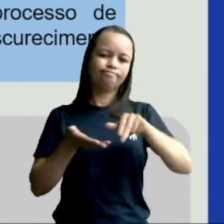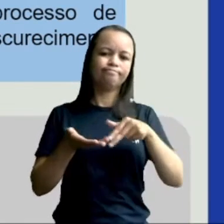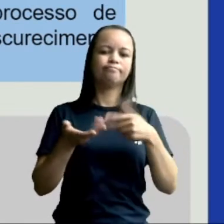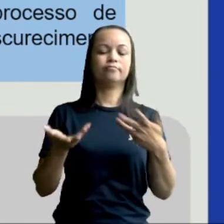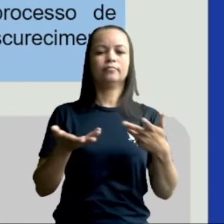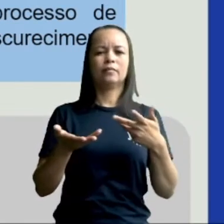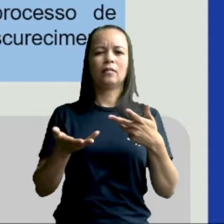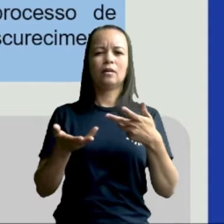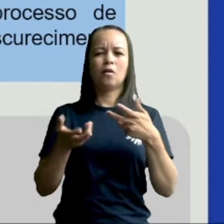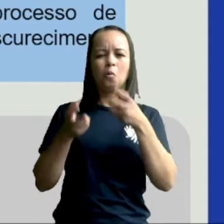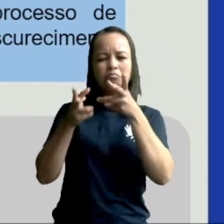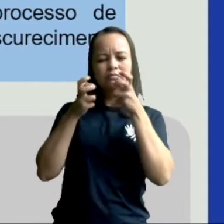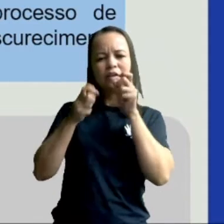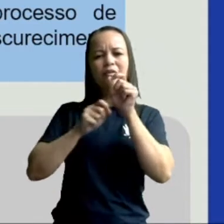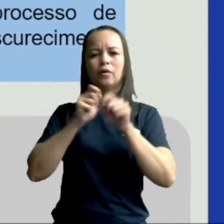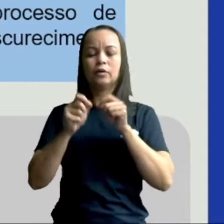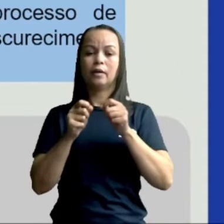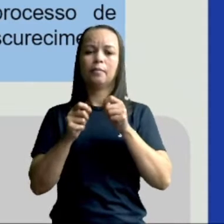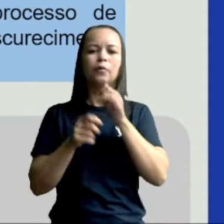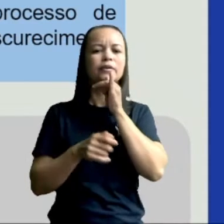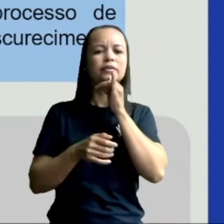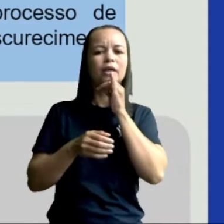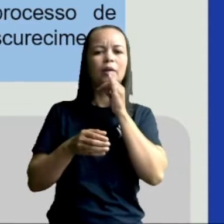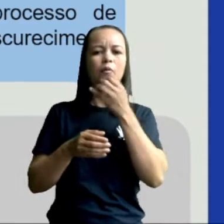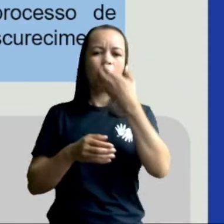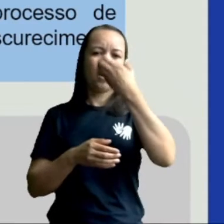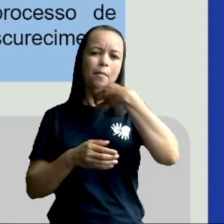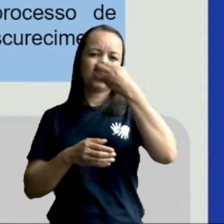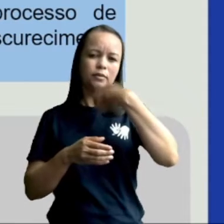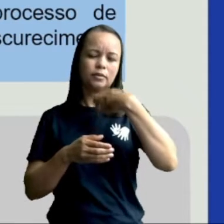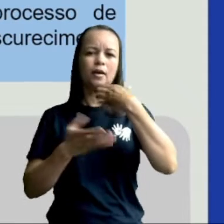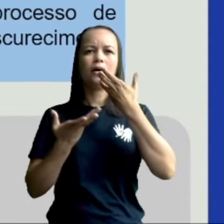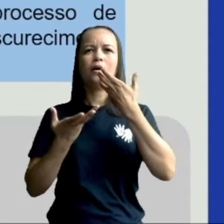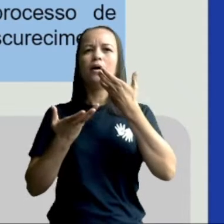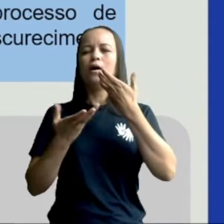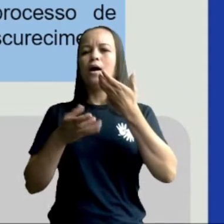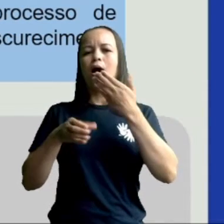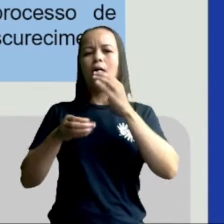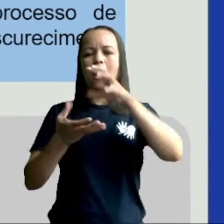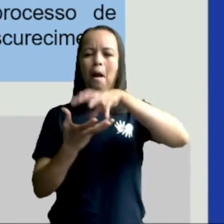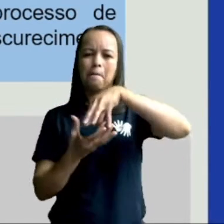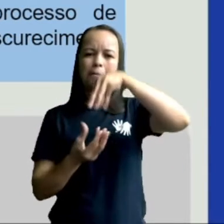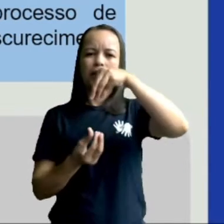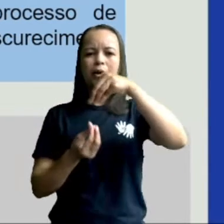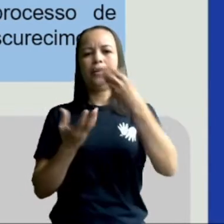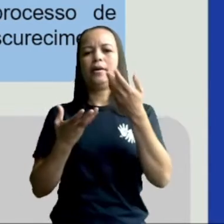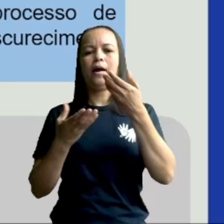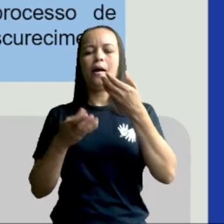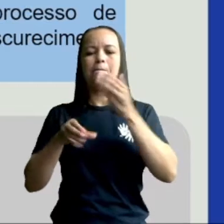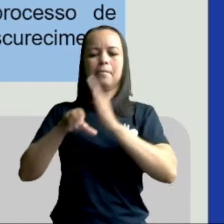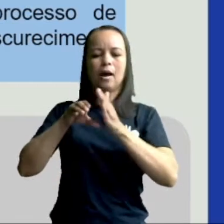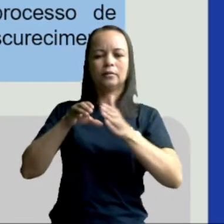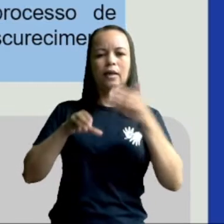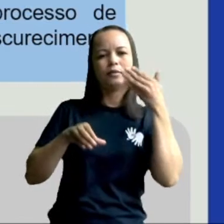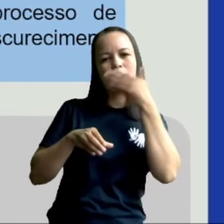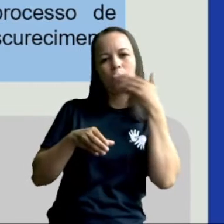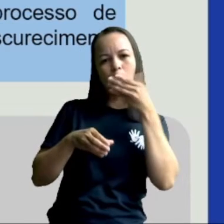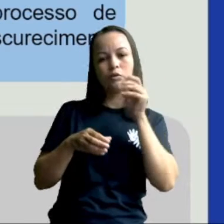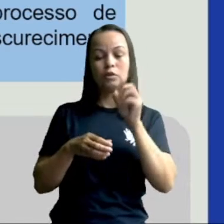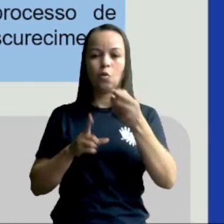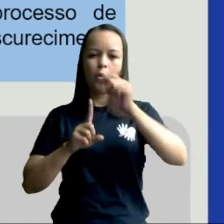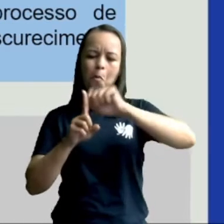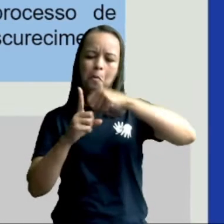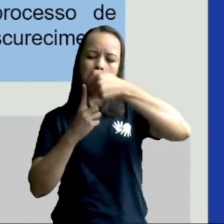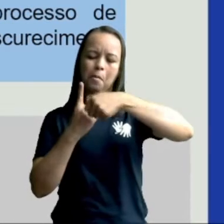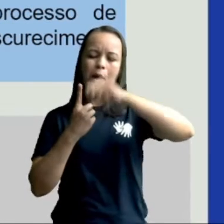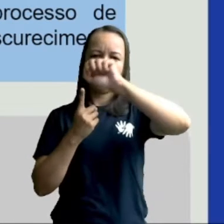notou que, por exemplo, quando se corta maçã, pera, batata doce ou banana, a parte exposta adquire